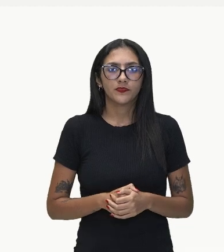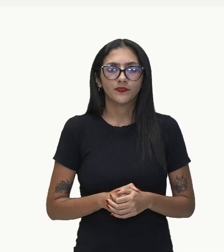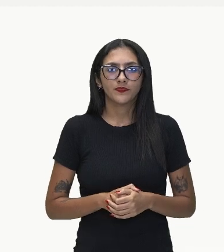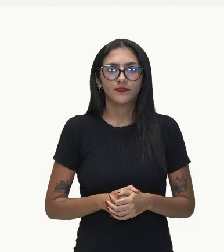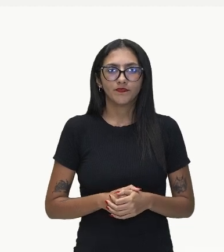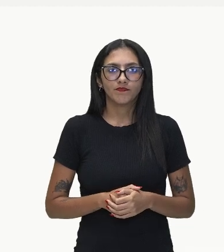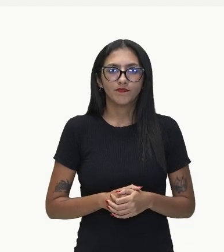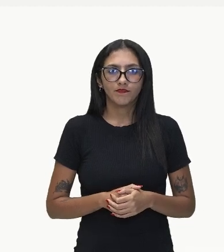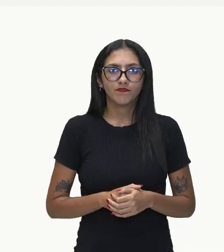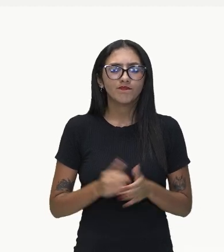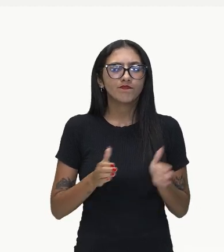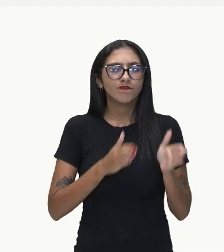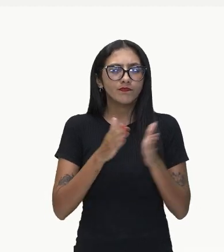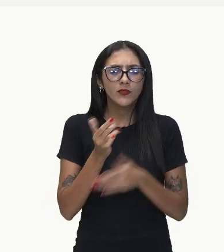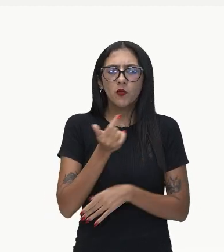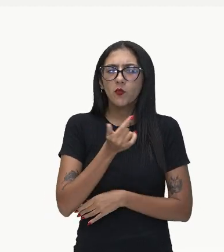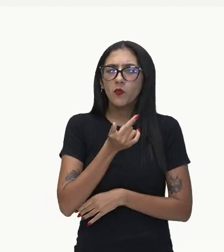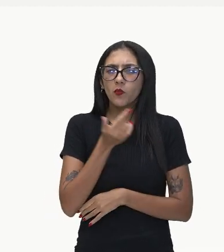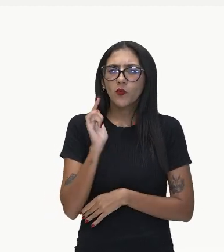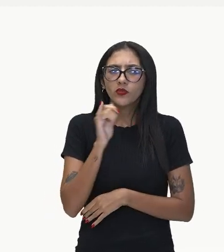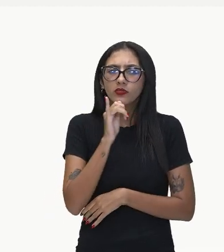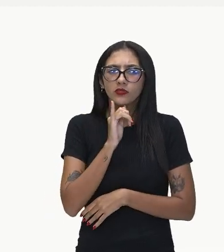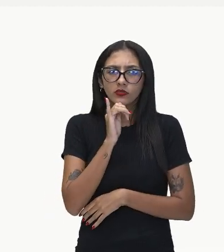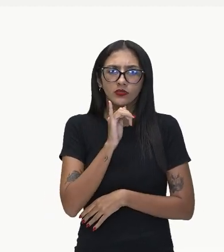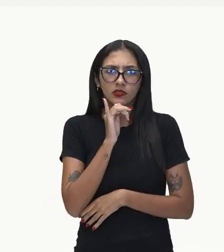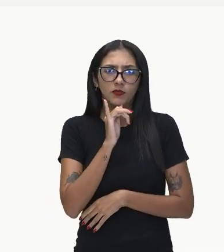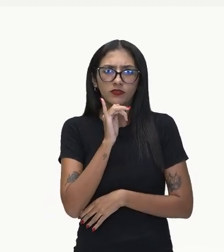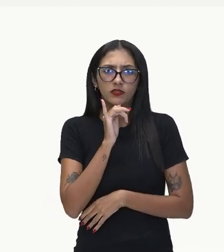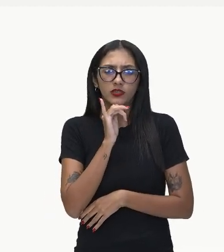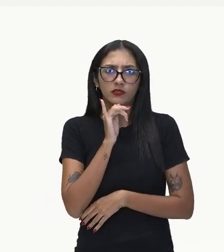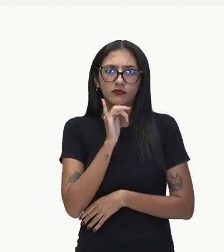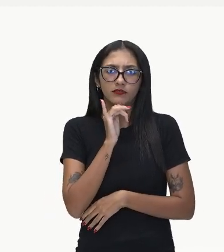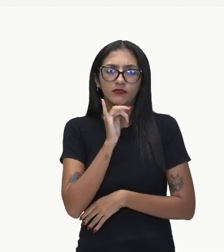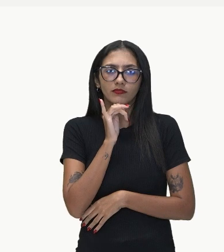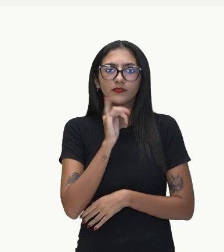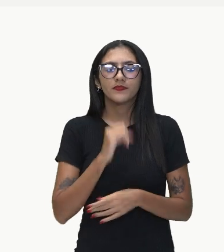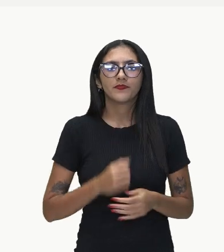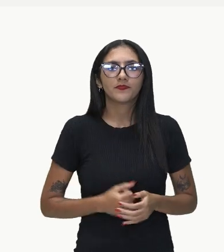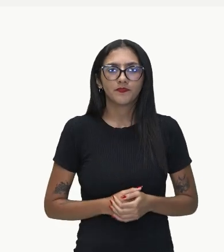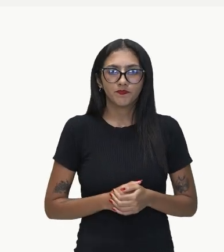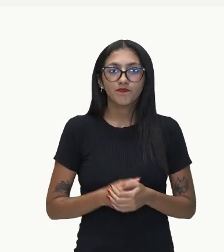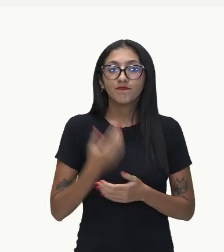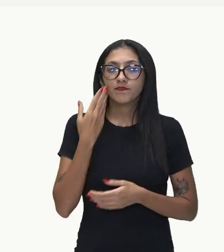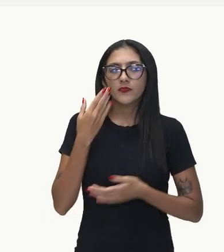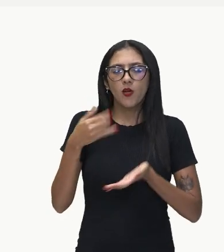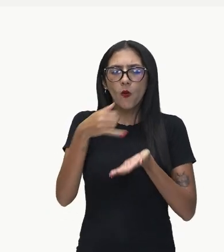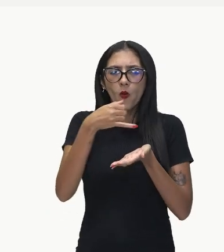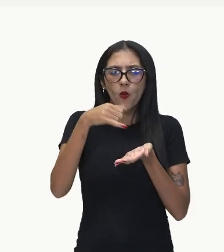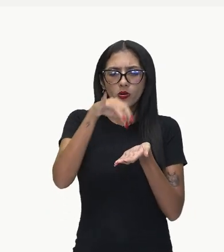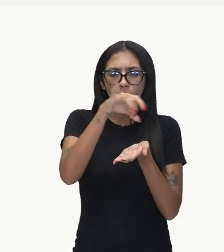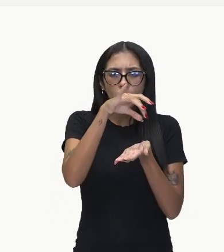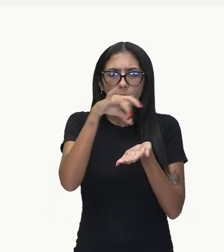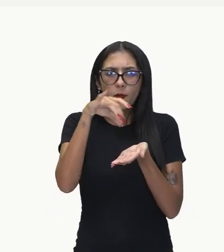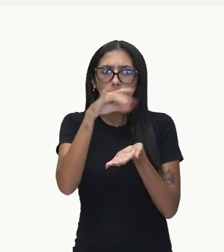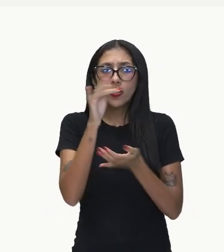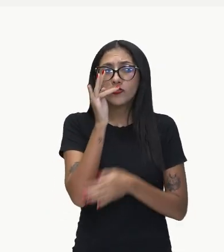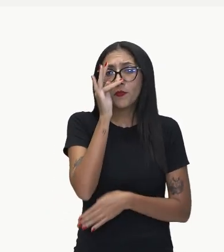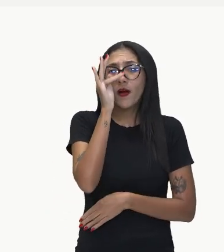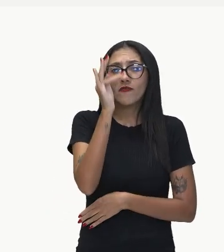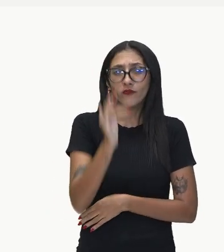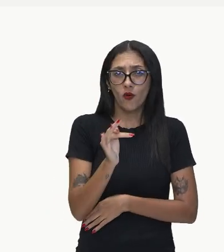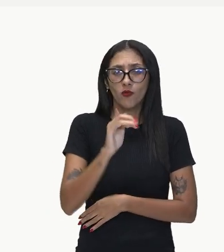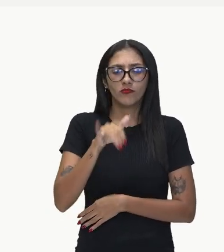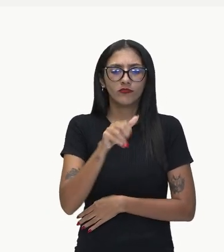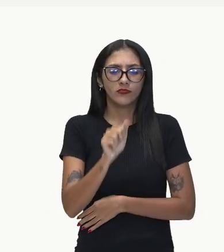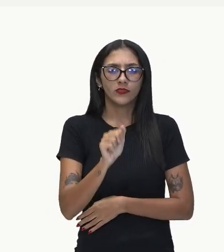Aí nós temos um outro exemplo de essência, que é o óleo de jasmim. Já o óleo de